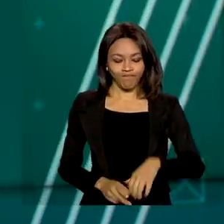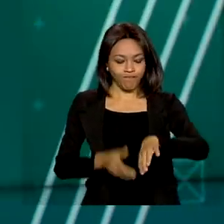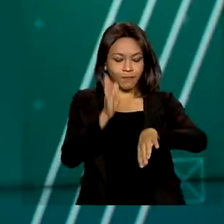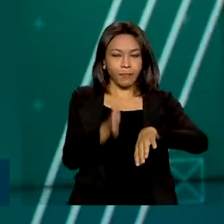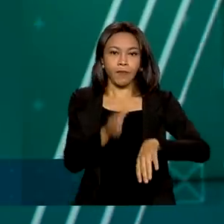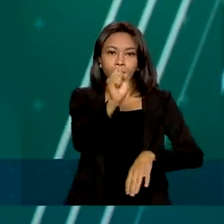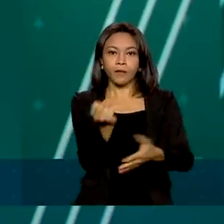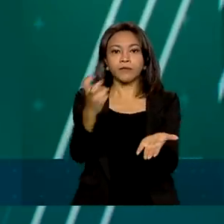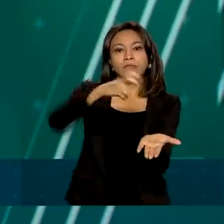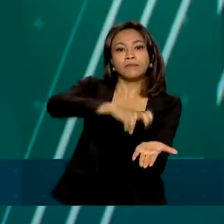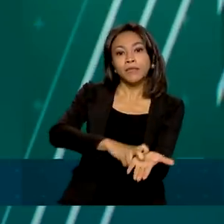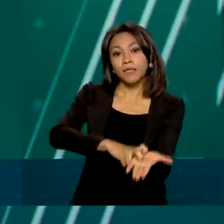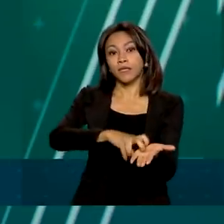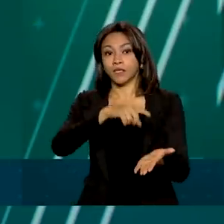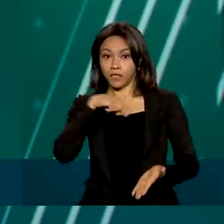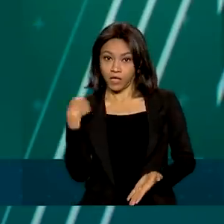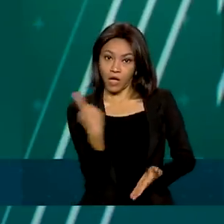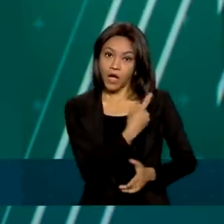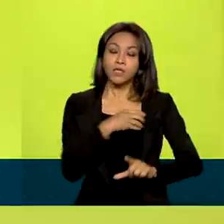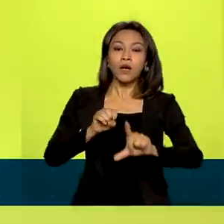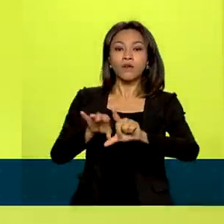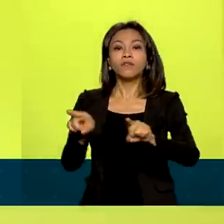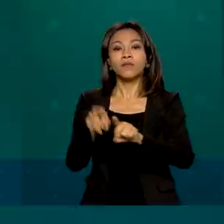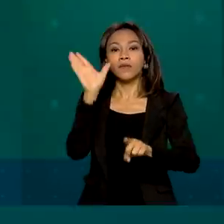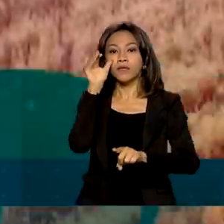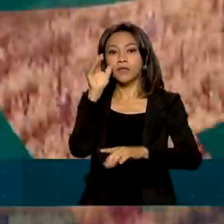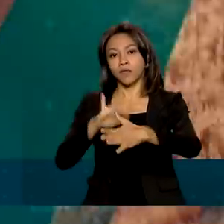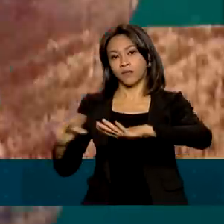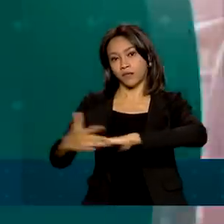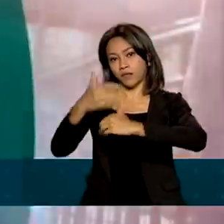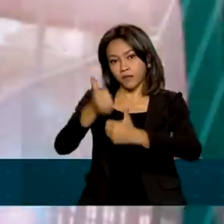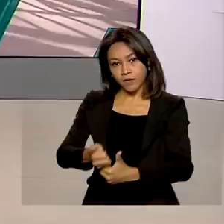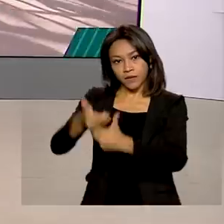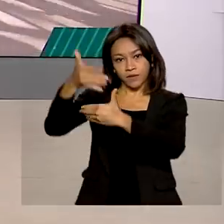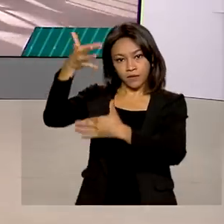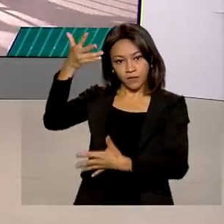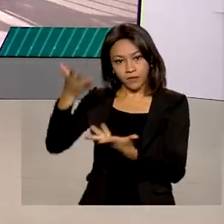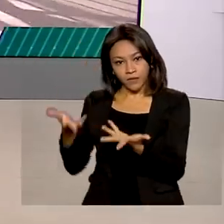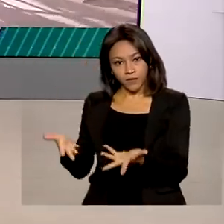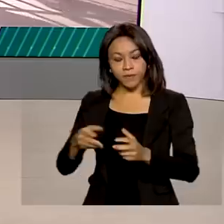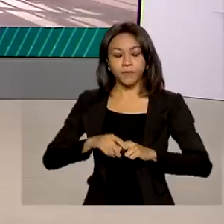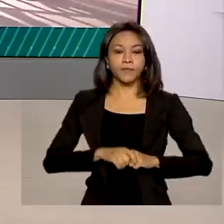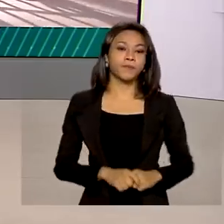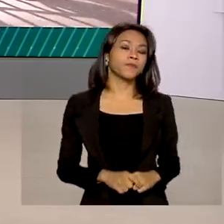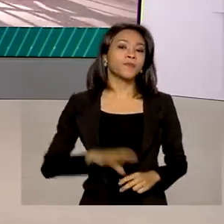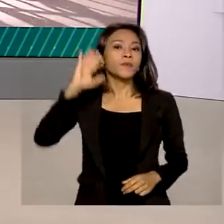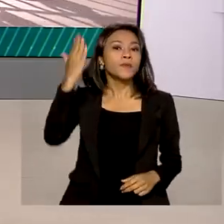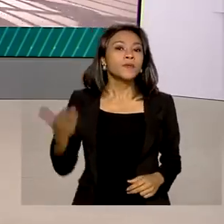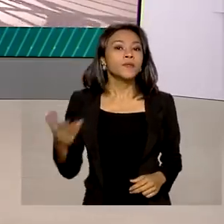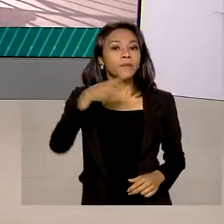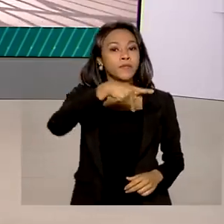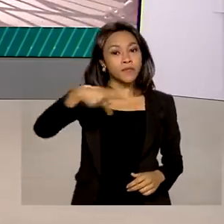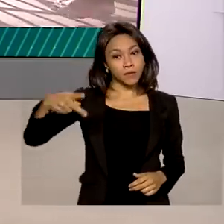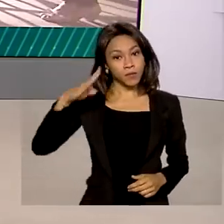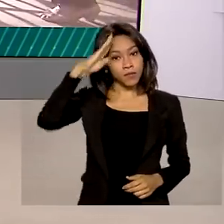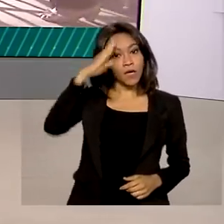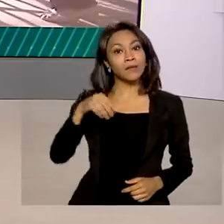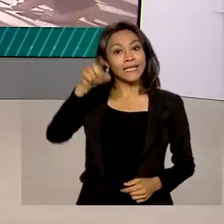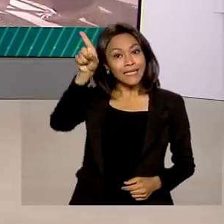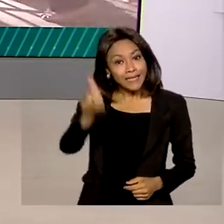já são 8 horas da manhã estamos ao vivo também pelas redes sociais o presidente Jair bolsonaro